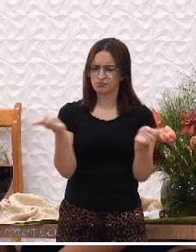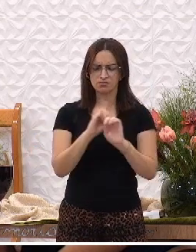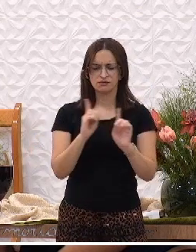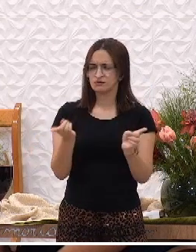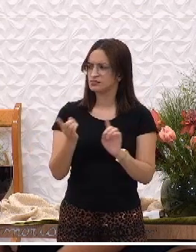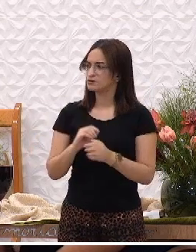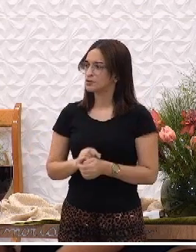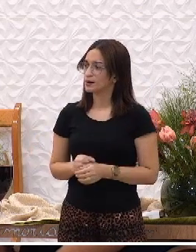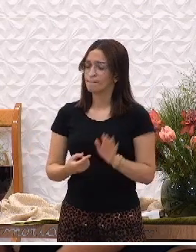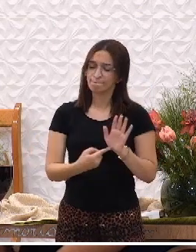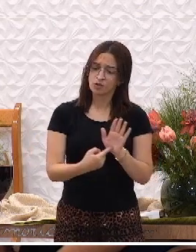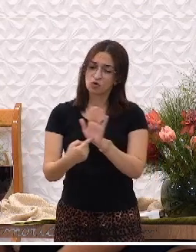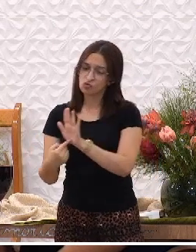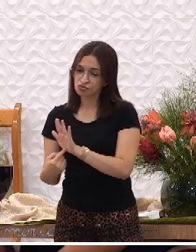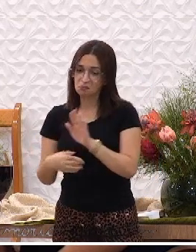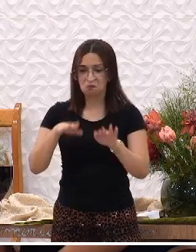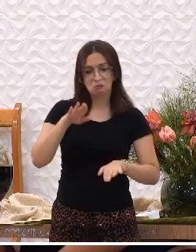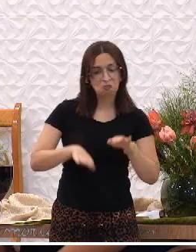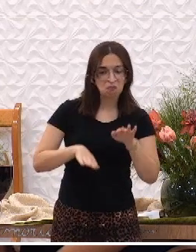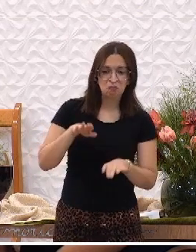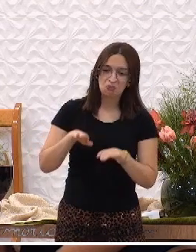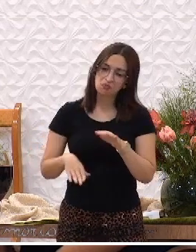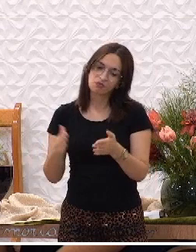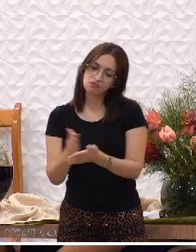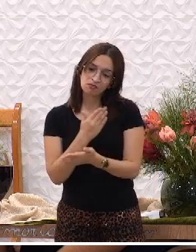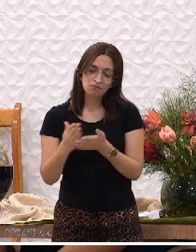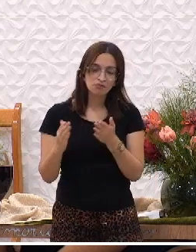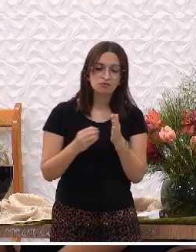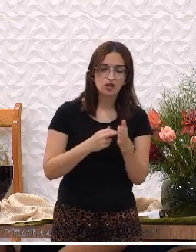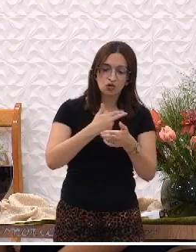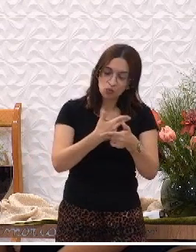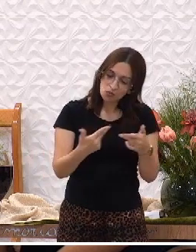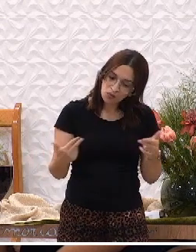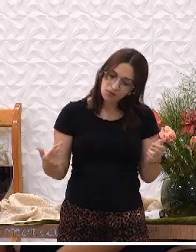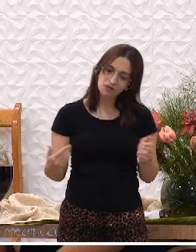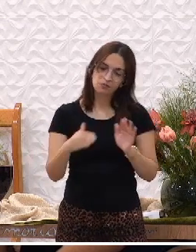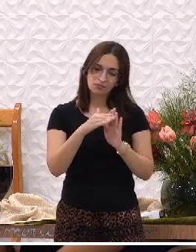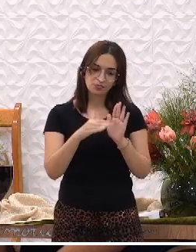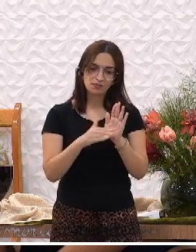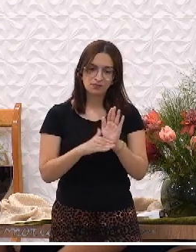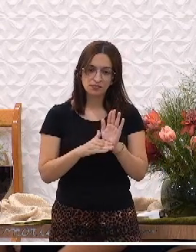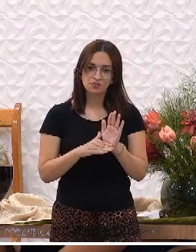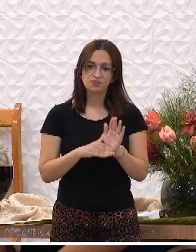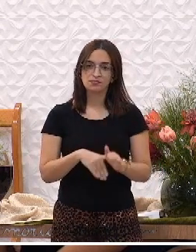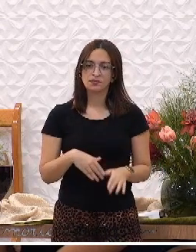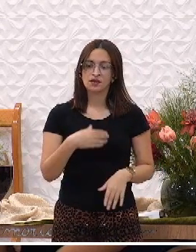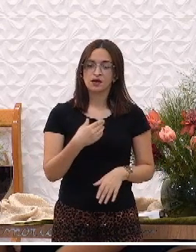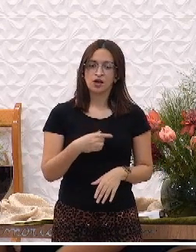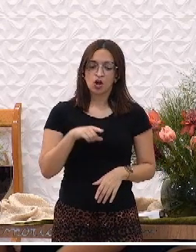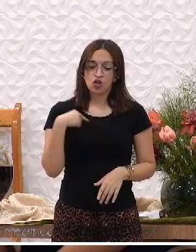época. Mas diante dos princípios que a Bíblia nos dá, a gente acredita que o governo presbiteriano ele é adequado. Né? E no